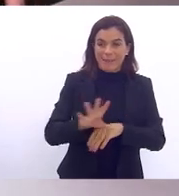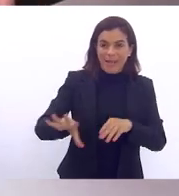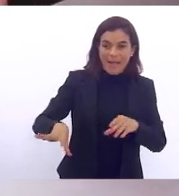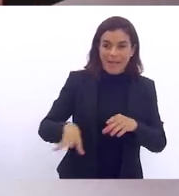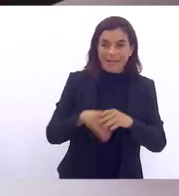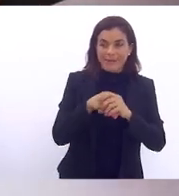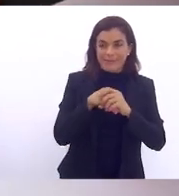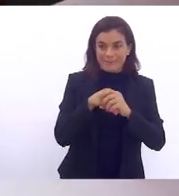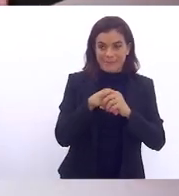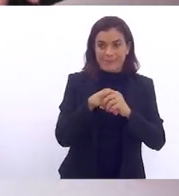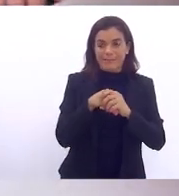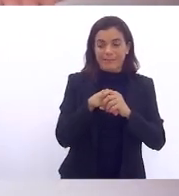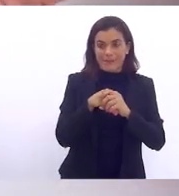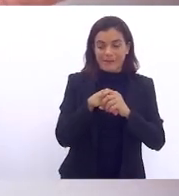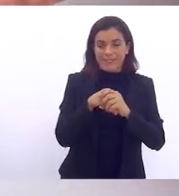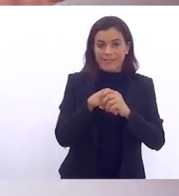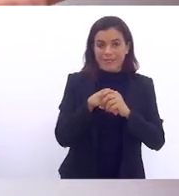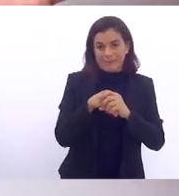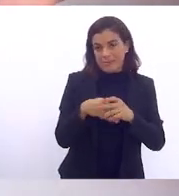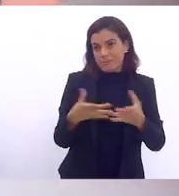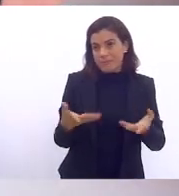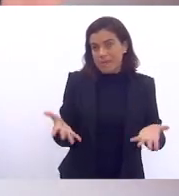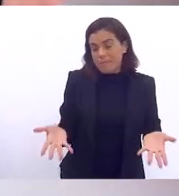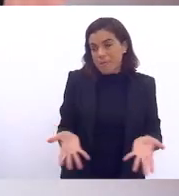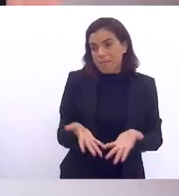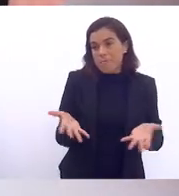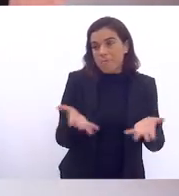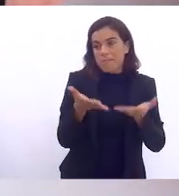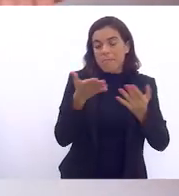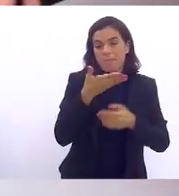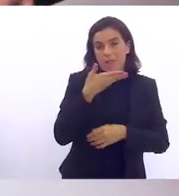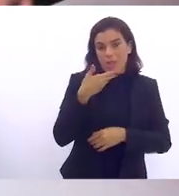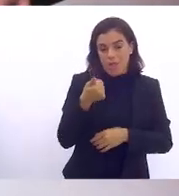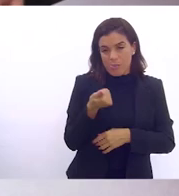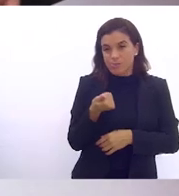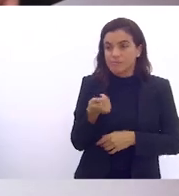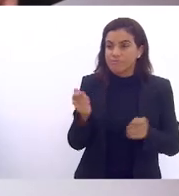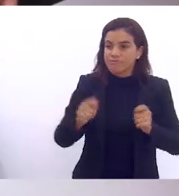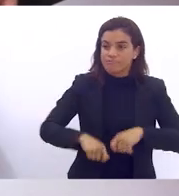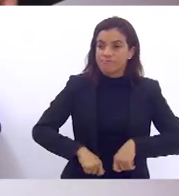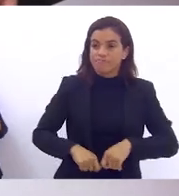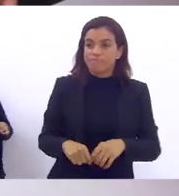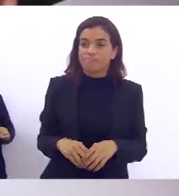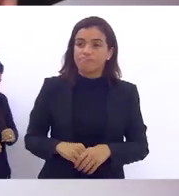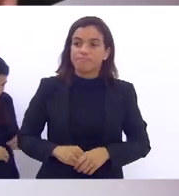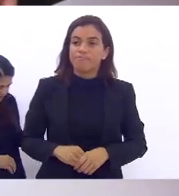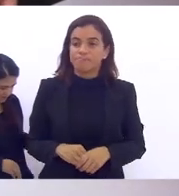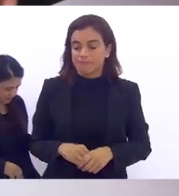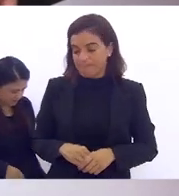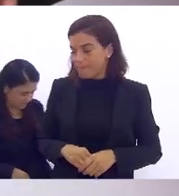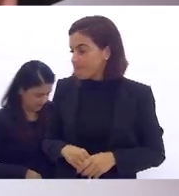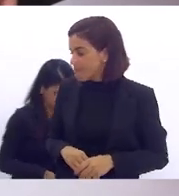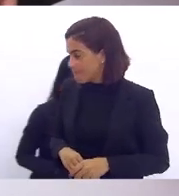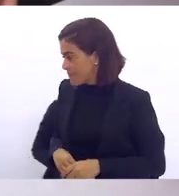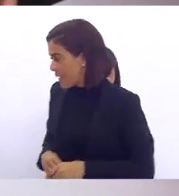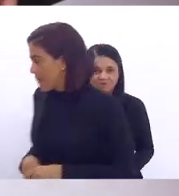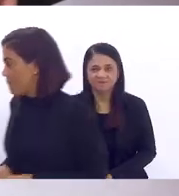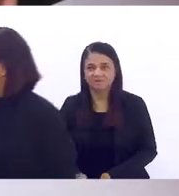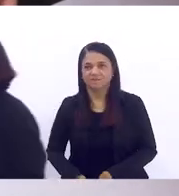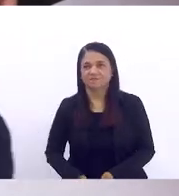implementação acontecer e fluir da melhor maneira possível para todas as partes dessa relação tá